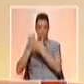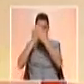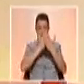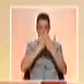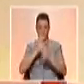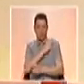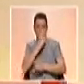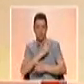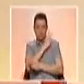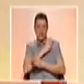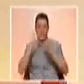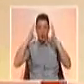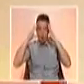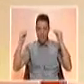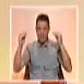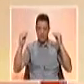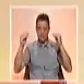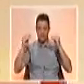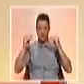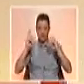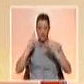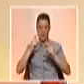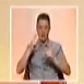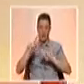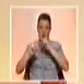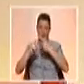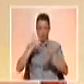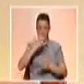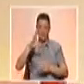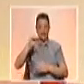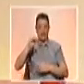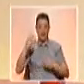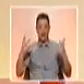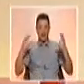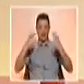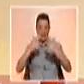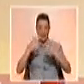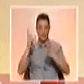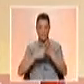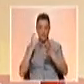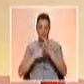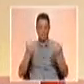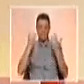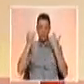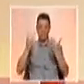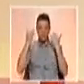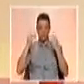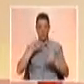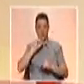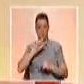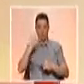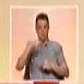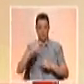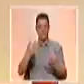uma universidade holandesa, e que está para 2010, muitas vezes a crítica maior é a falta de informação. Nós podemos ter